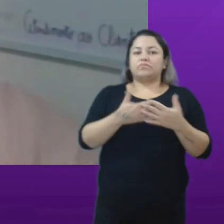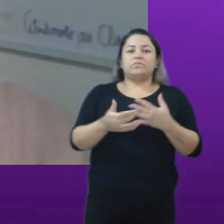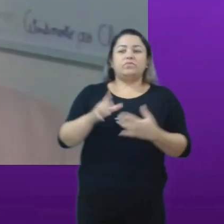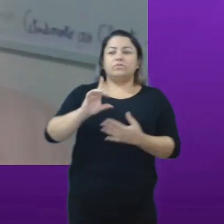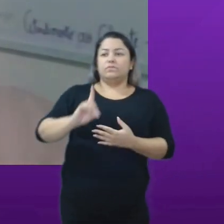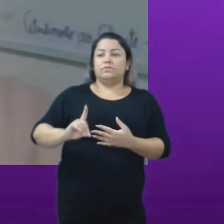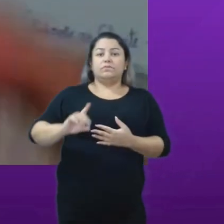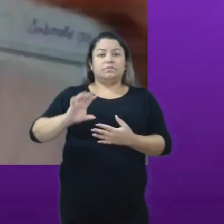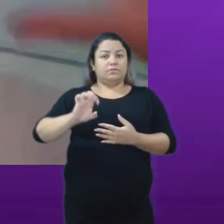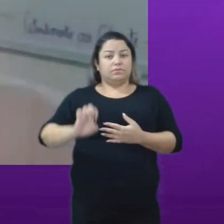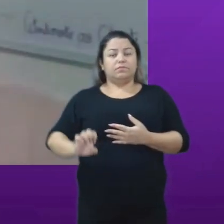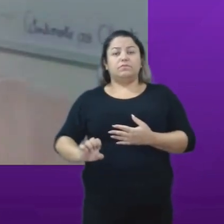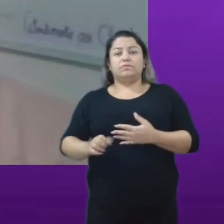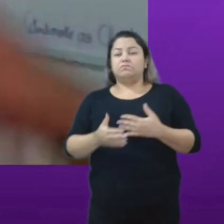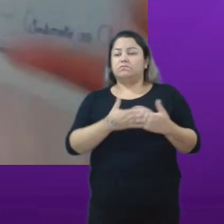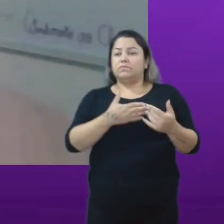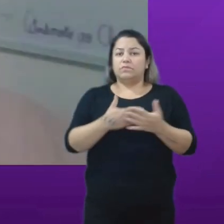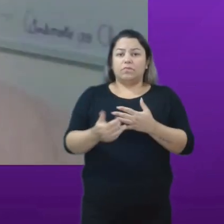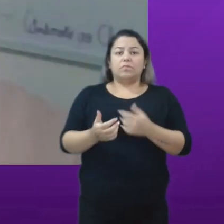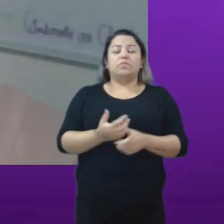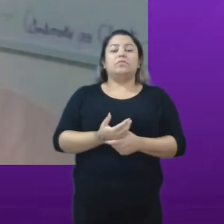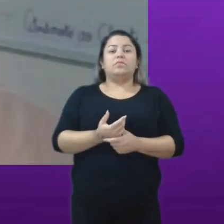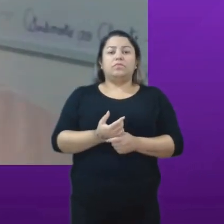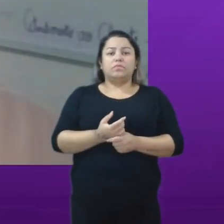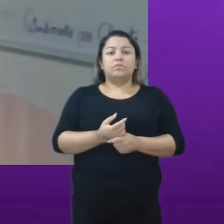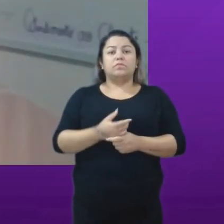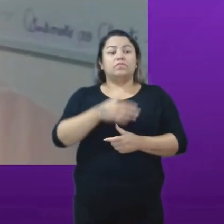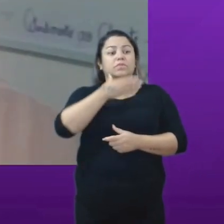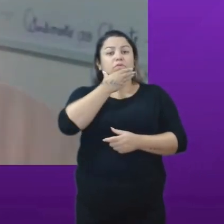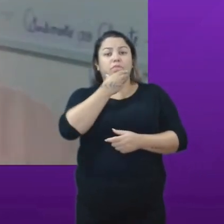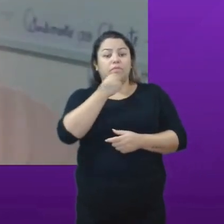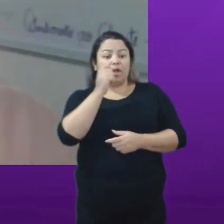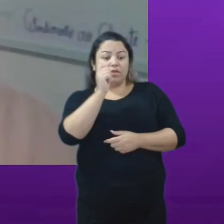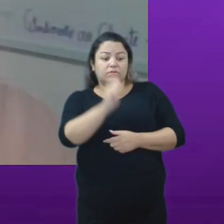mas pelo machismo que está